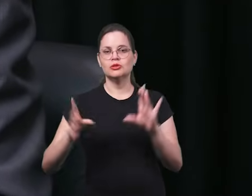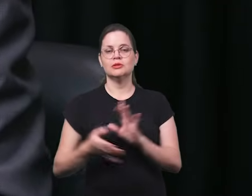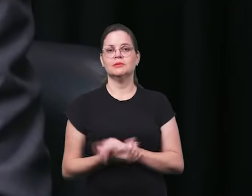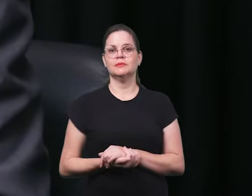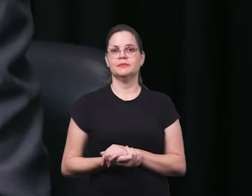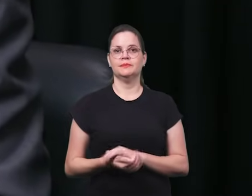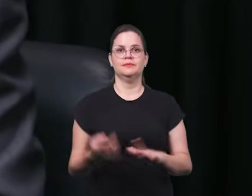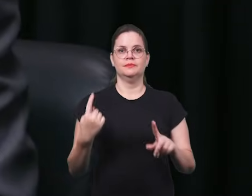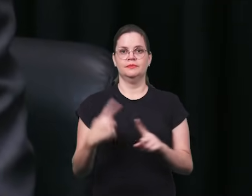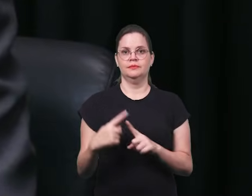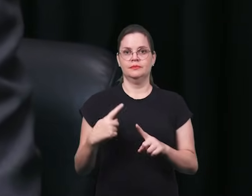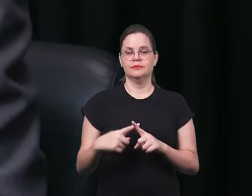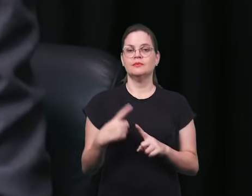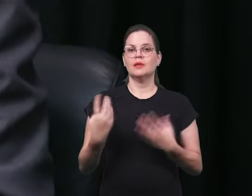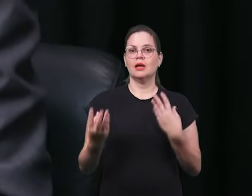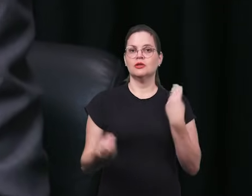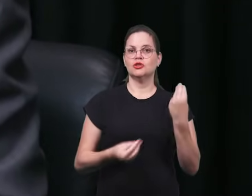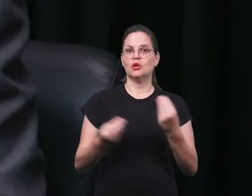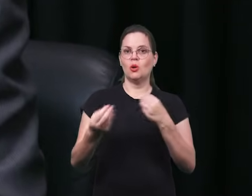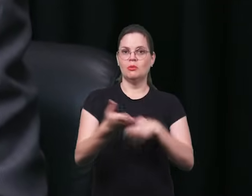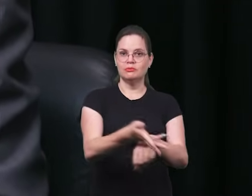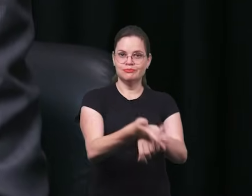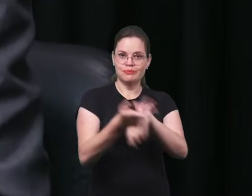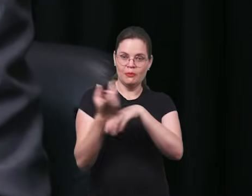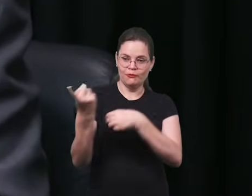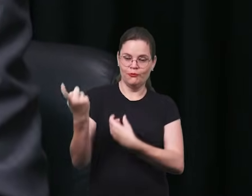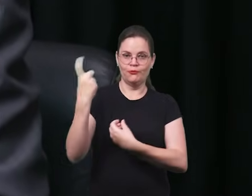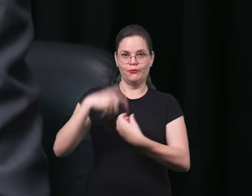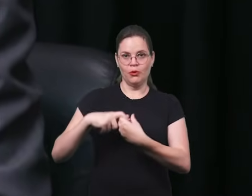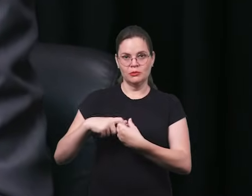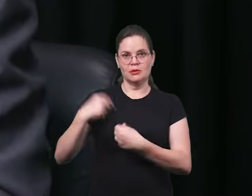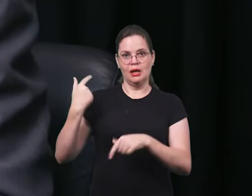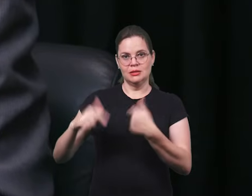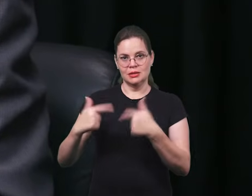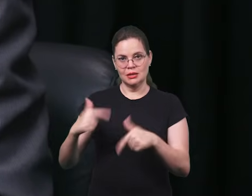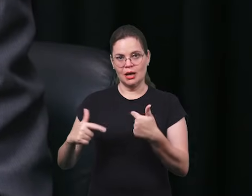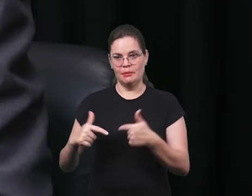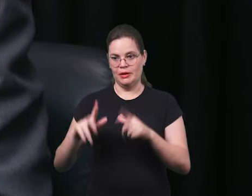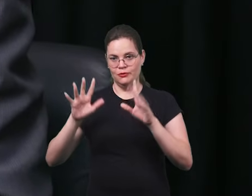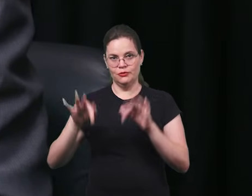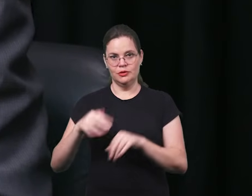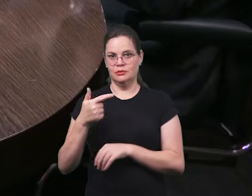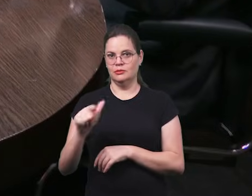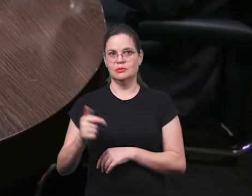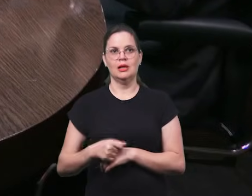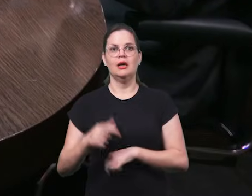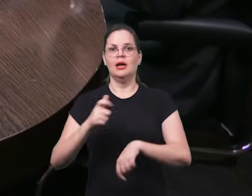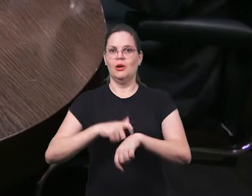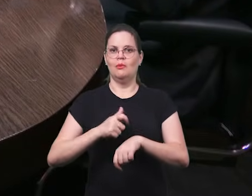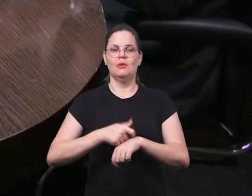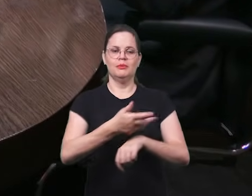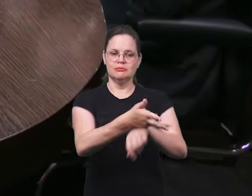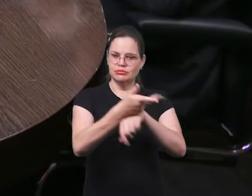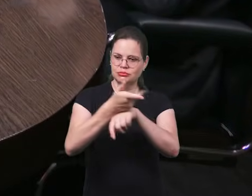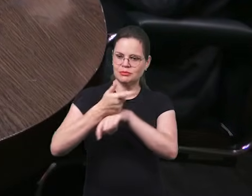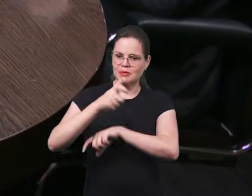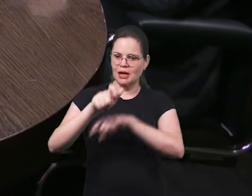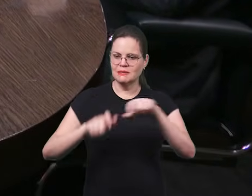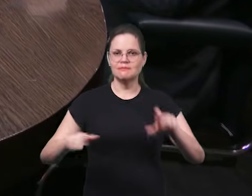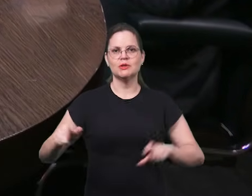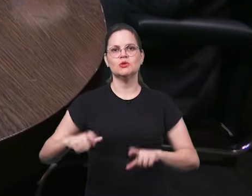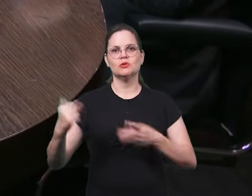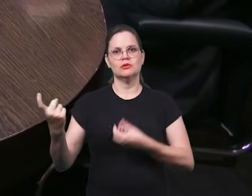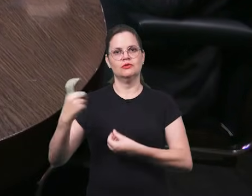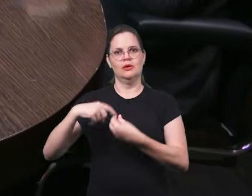trabalho, esta obra de restauração, ela não tem fim. É o Maravilha. resgate. Né? É o resgate. não é? É